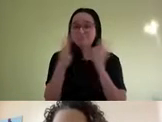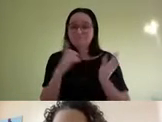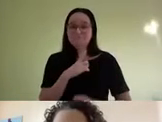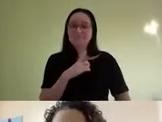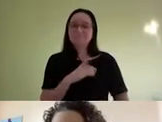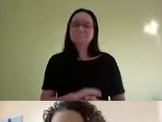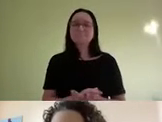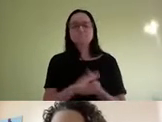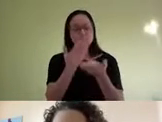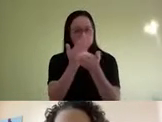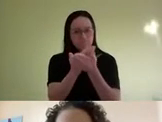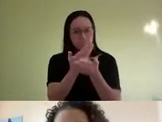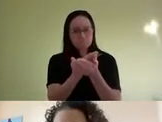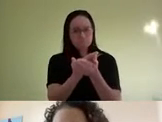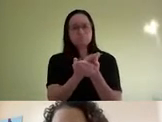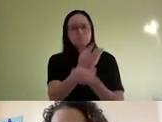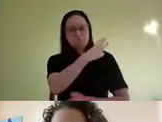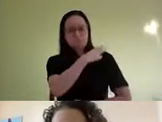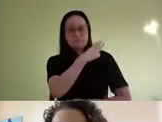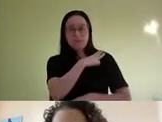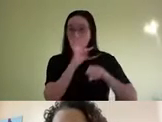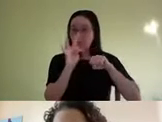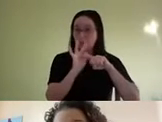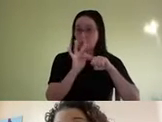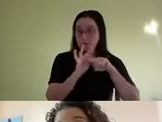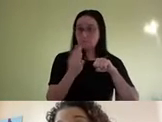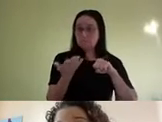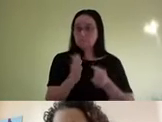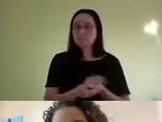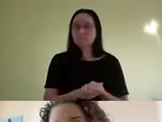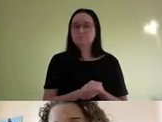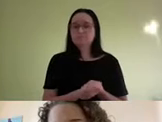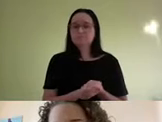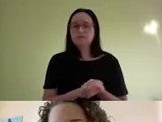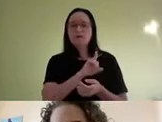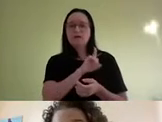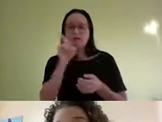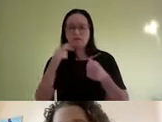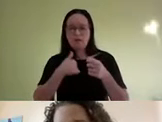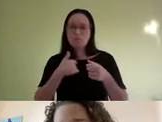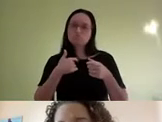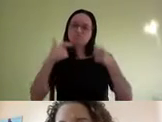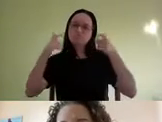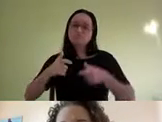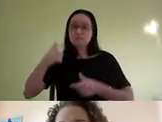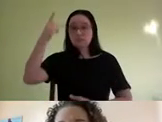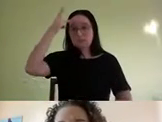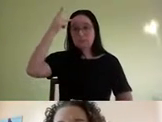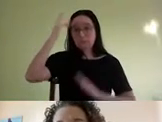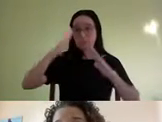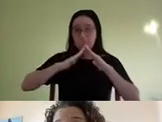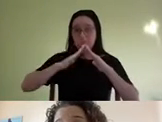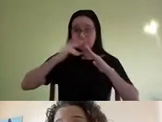colegial técnico na ETI, que, para quem é de São Paulo, eu sou de São Paulo, eu estou em São Paulo,